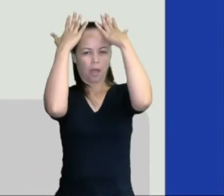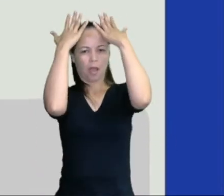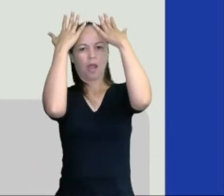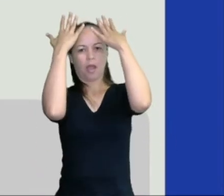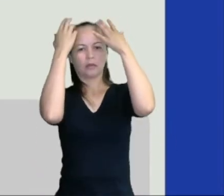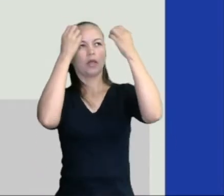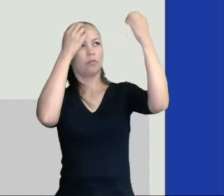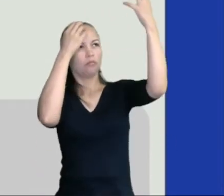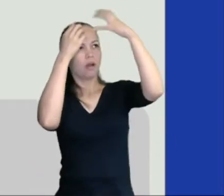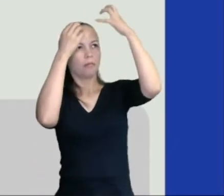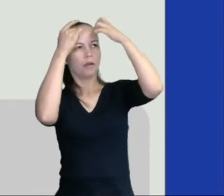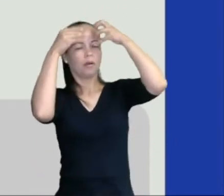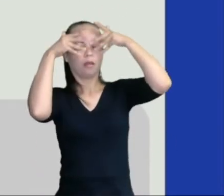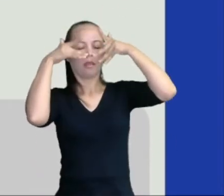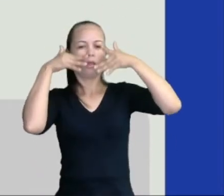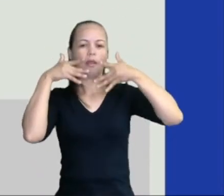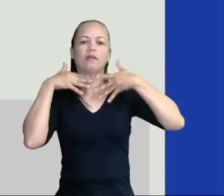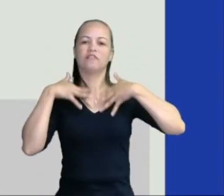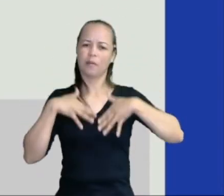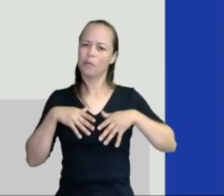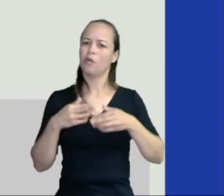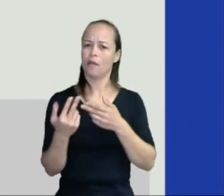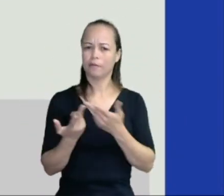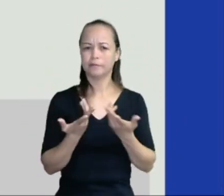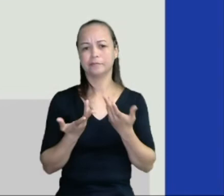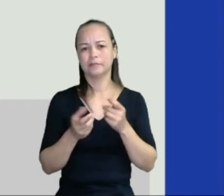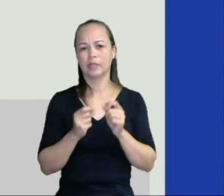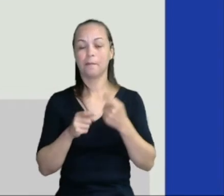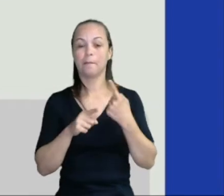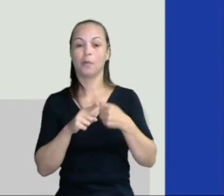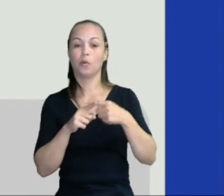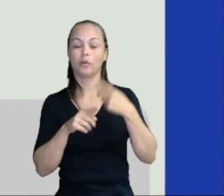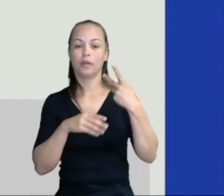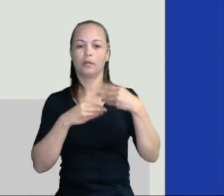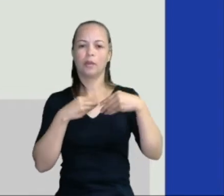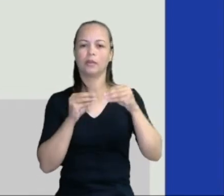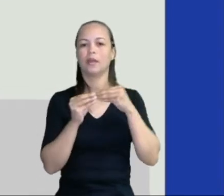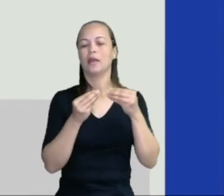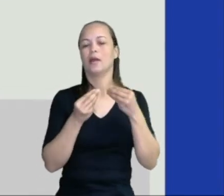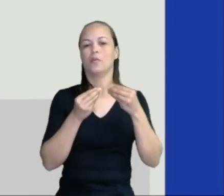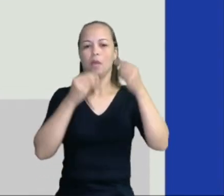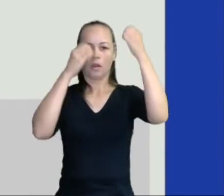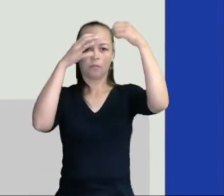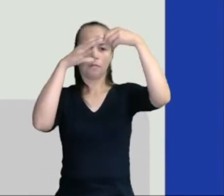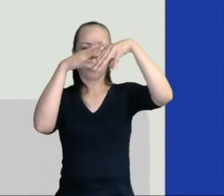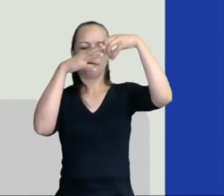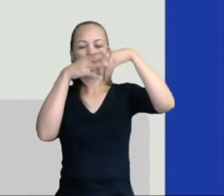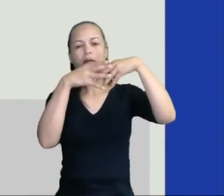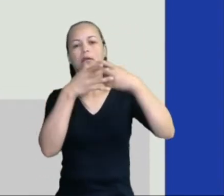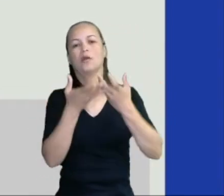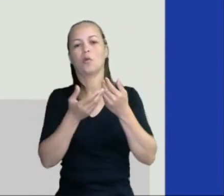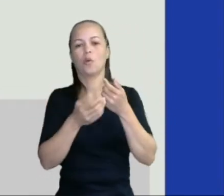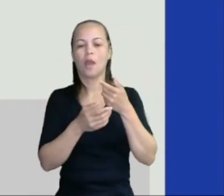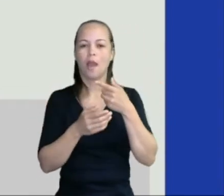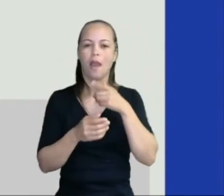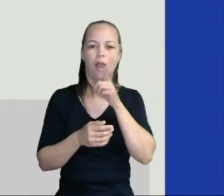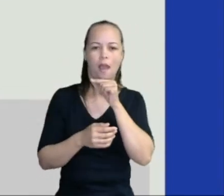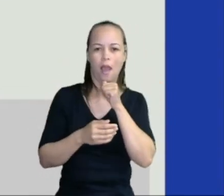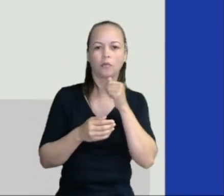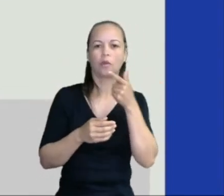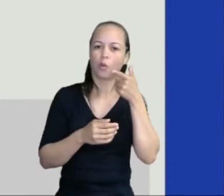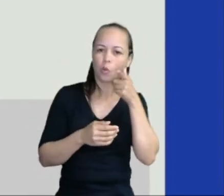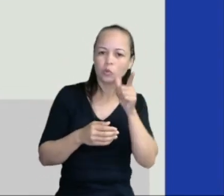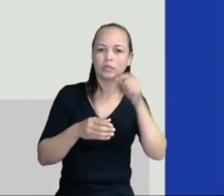a água vai passar pelo pano, porque ali aquele material ele é permeável à água. A água consegue passar por